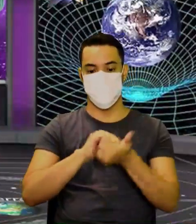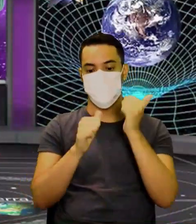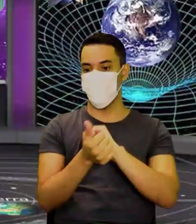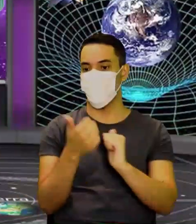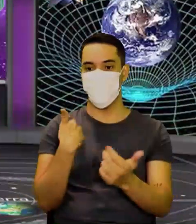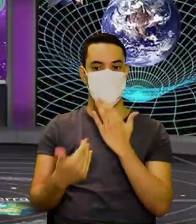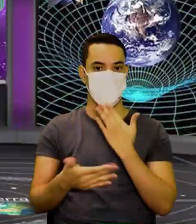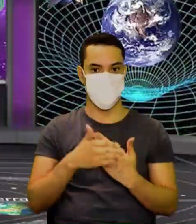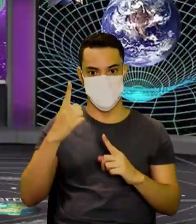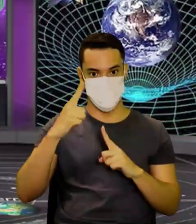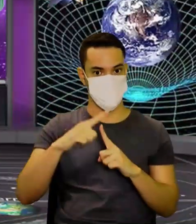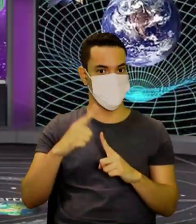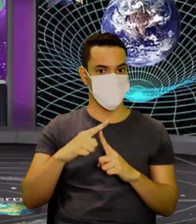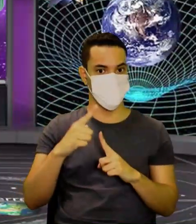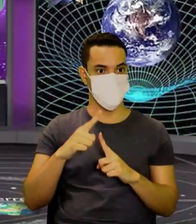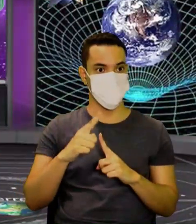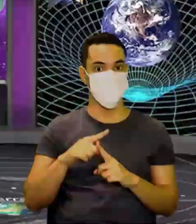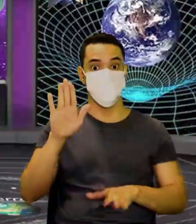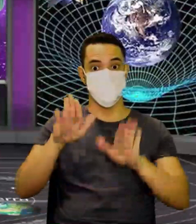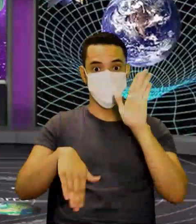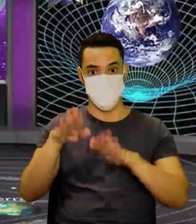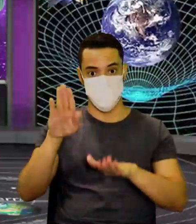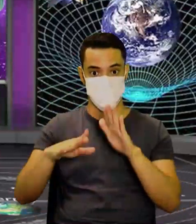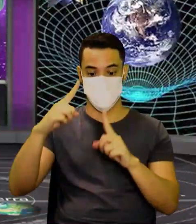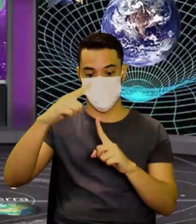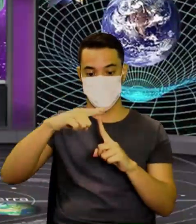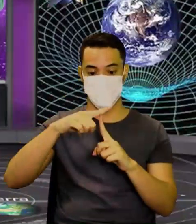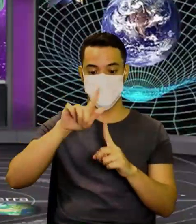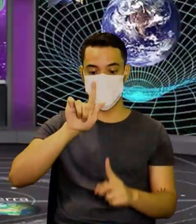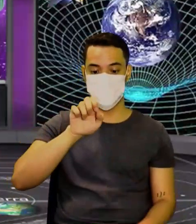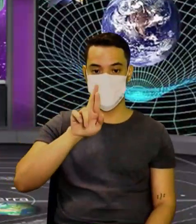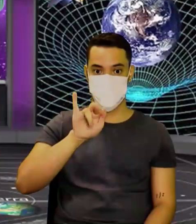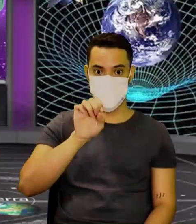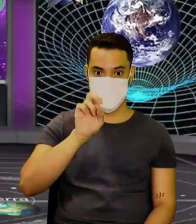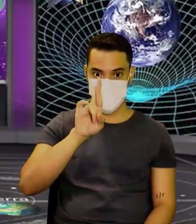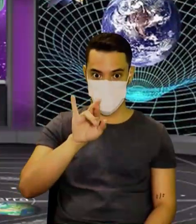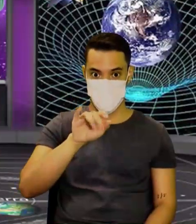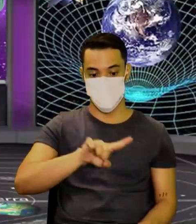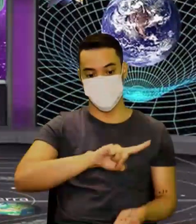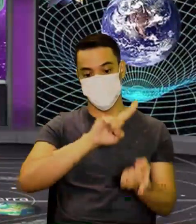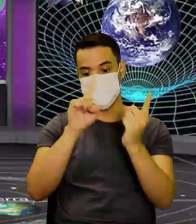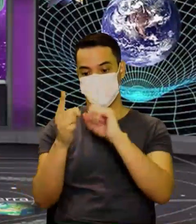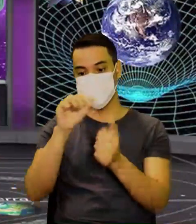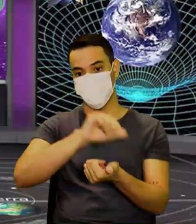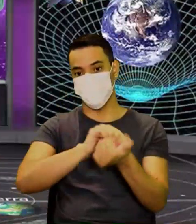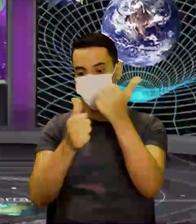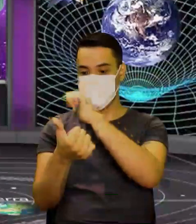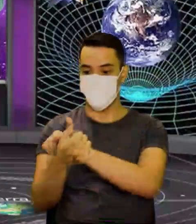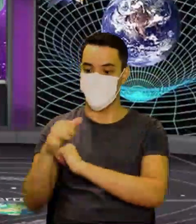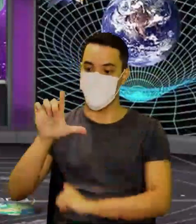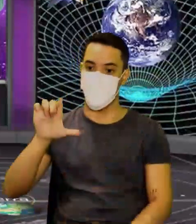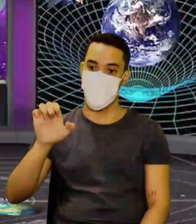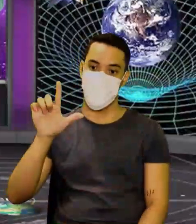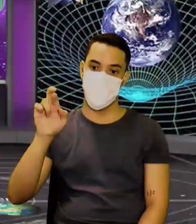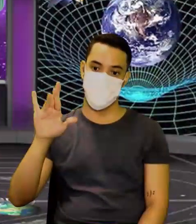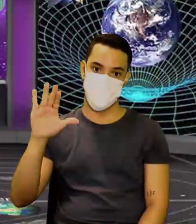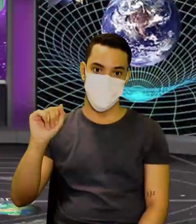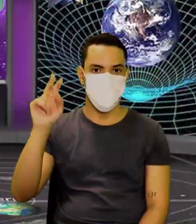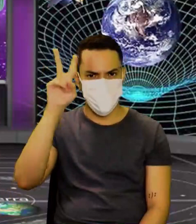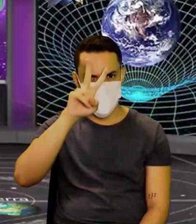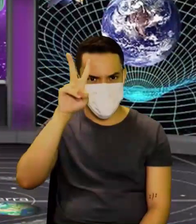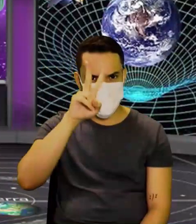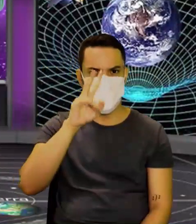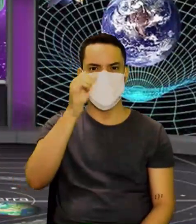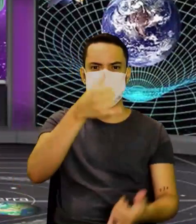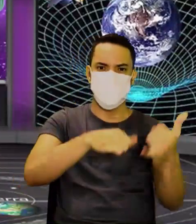de energia, dependendo do tipo de gerador, em energia o quê? Elétrica. Lembra? Gerador mecânico, gerador